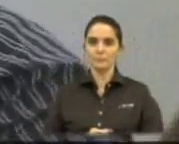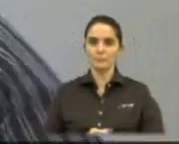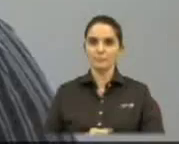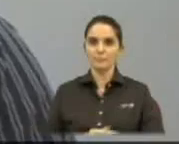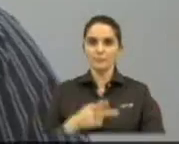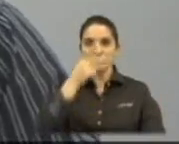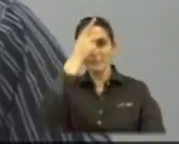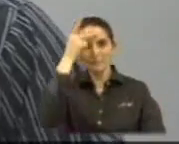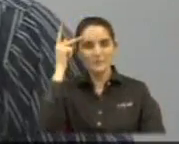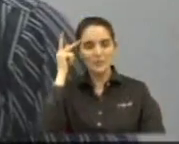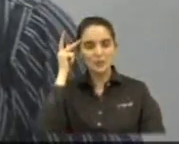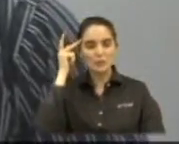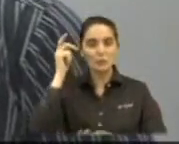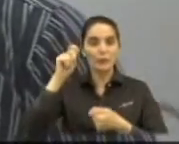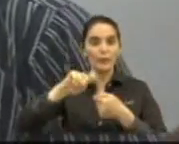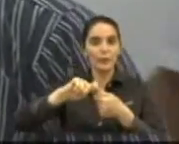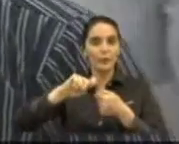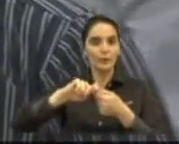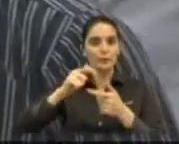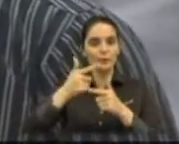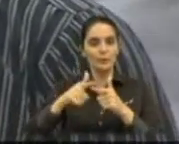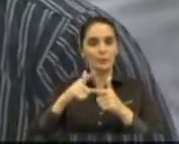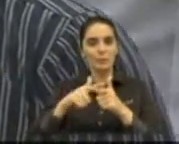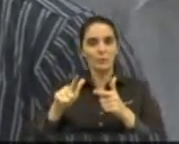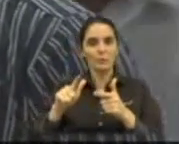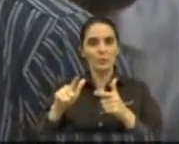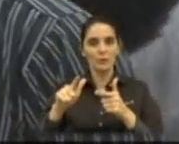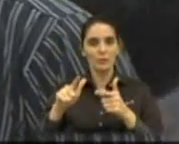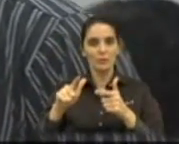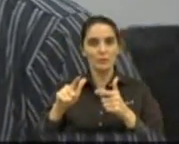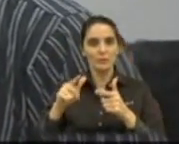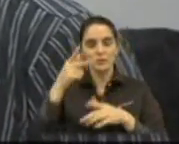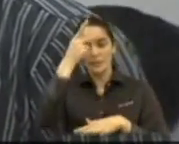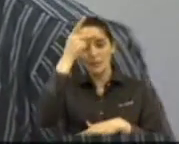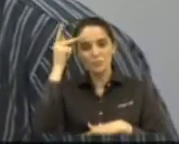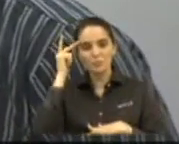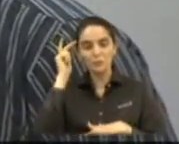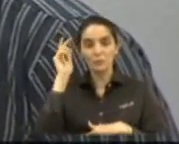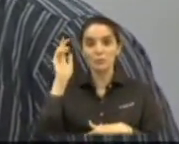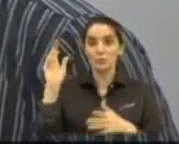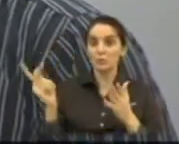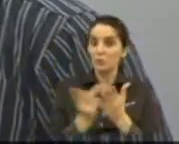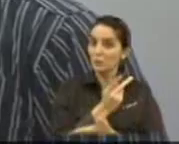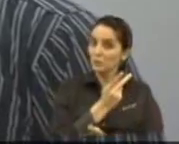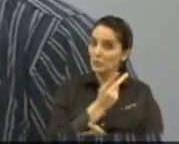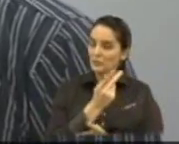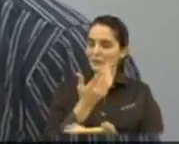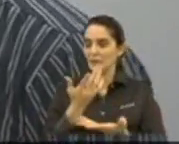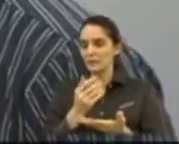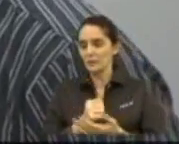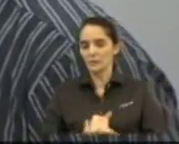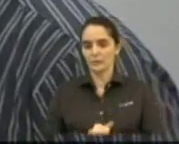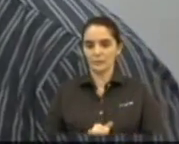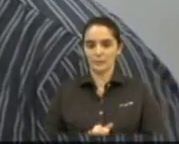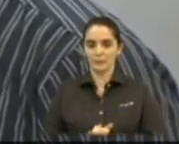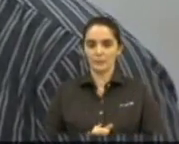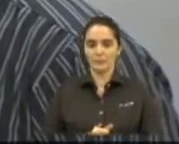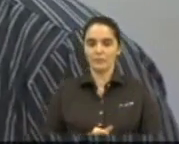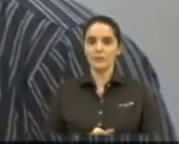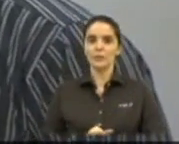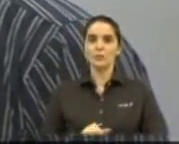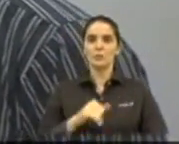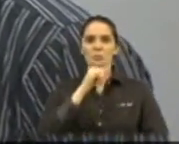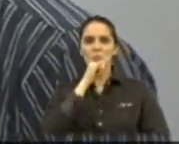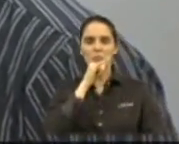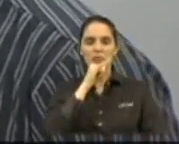o sujeito passivo que se posicionam diante do ato terrorista. Vamos analisar? O ato terrorista